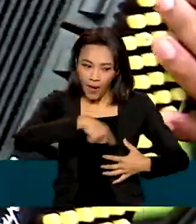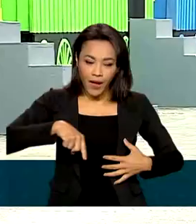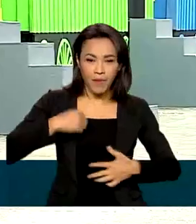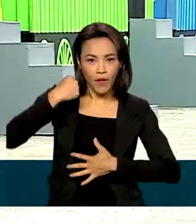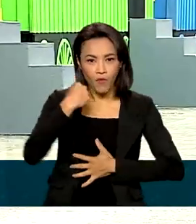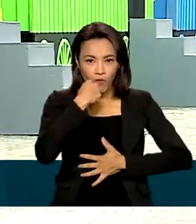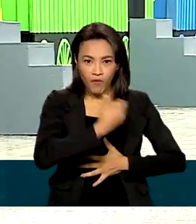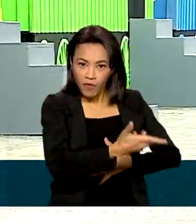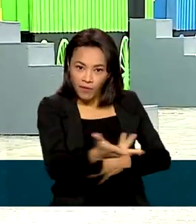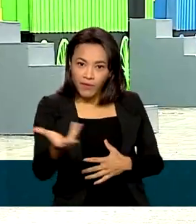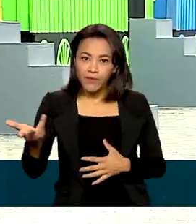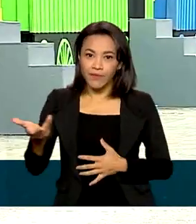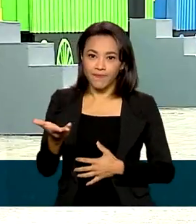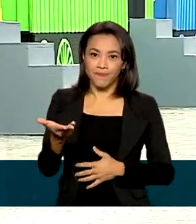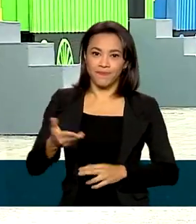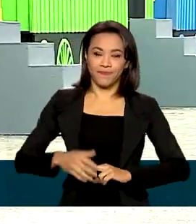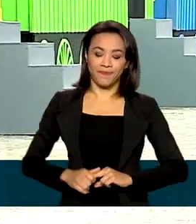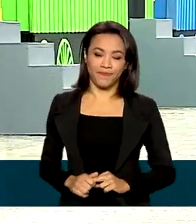serra.